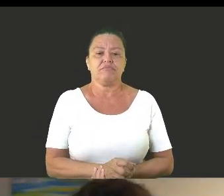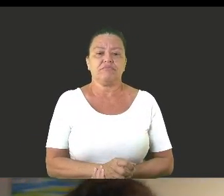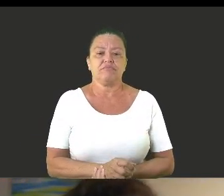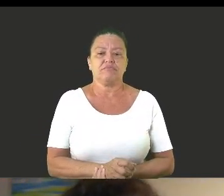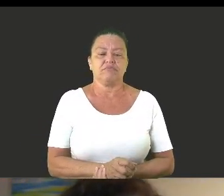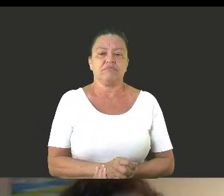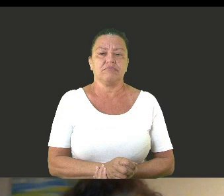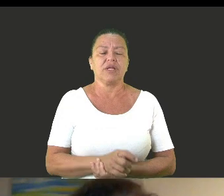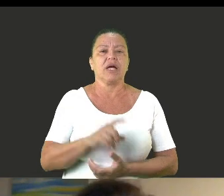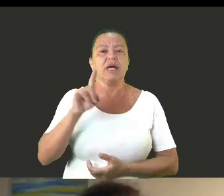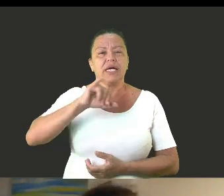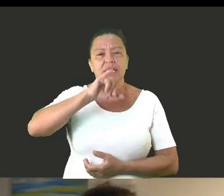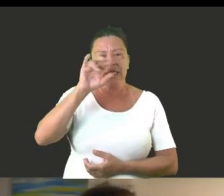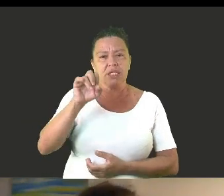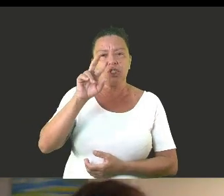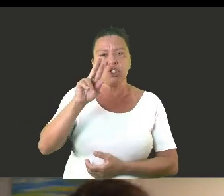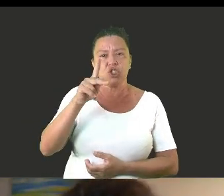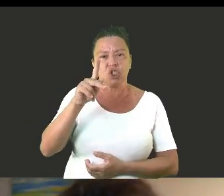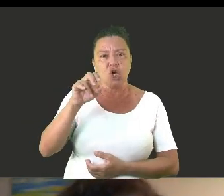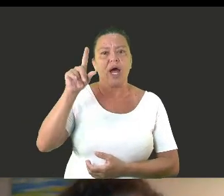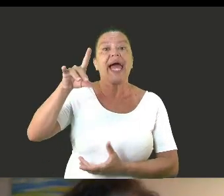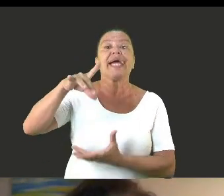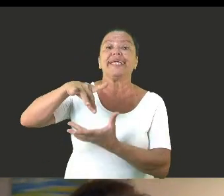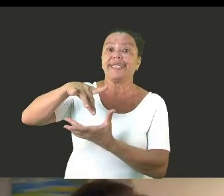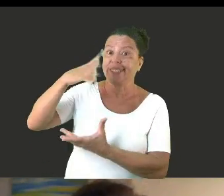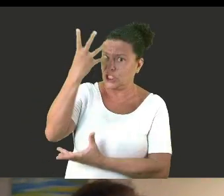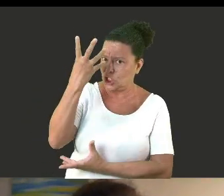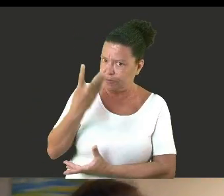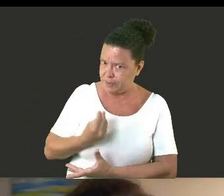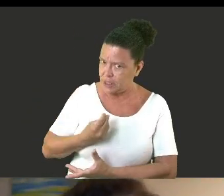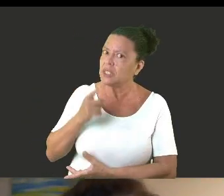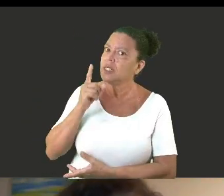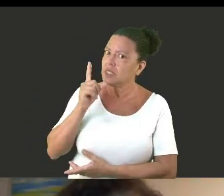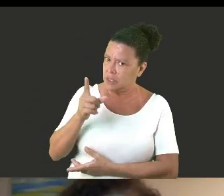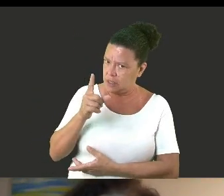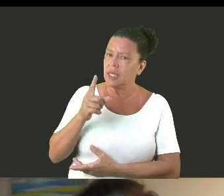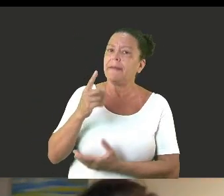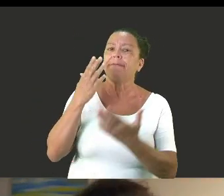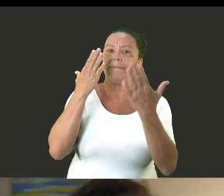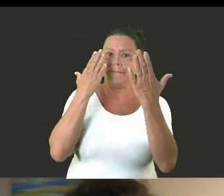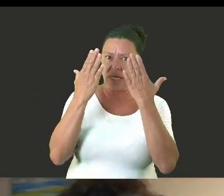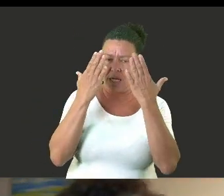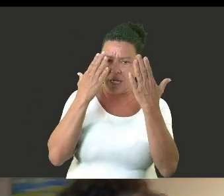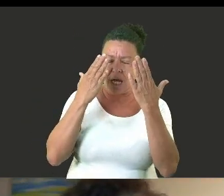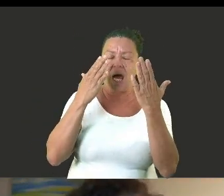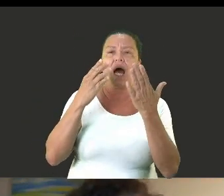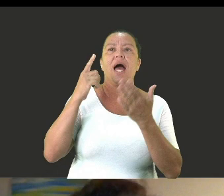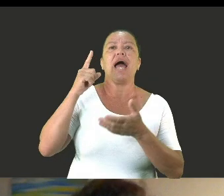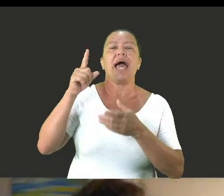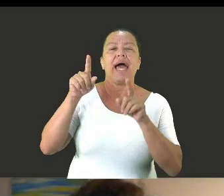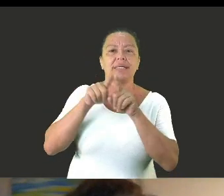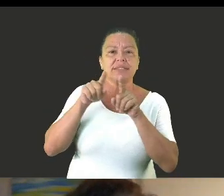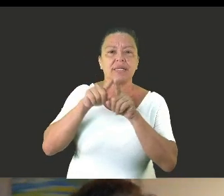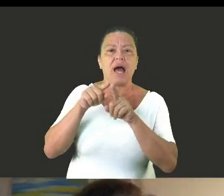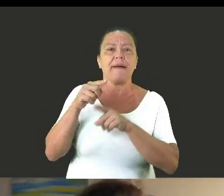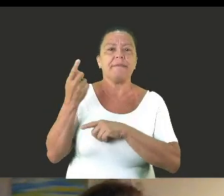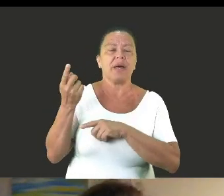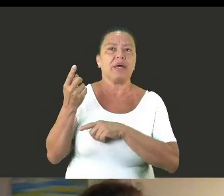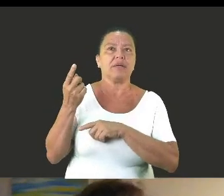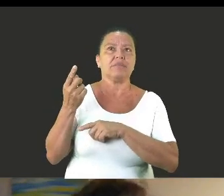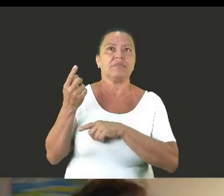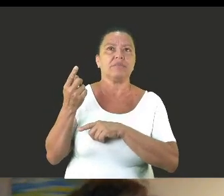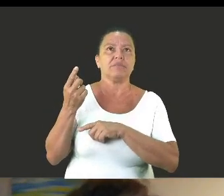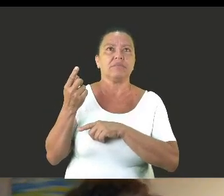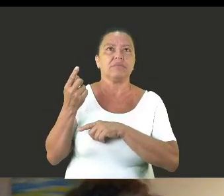Dr. Jorge Andréa é espírita, ele era psiquiatra, se não estou enganada,